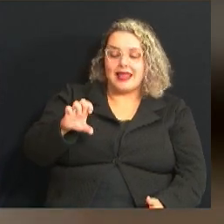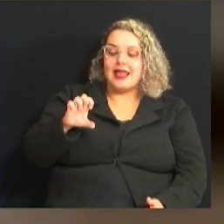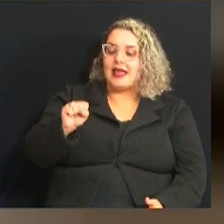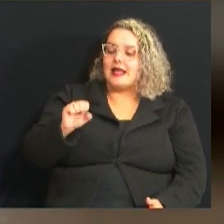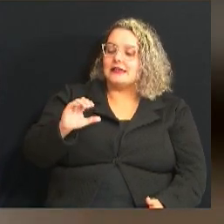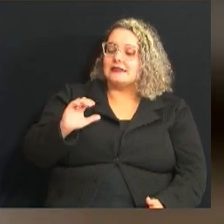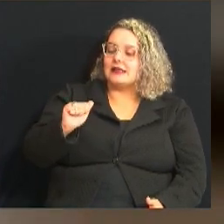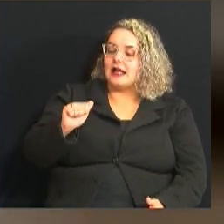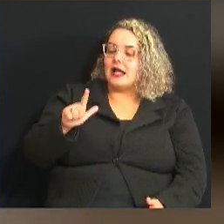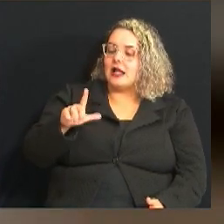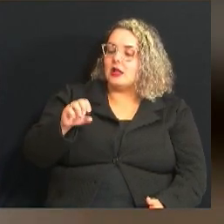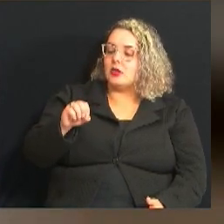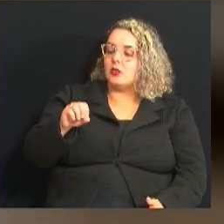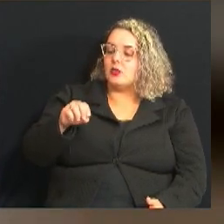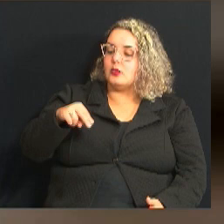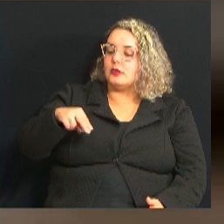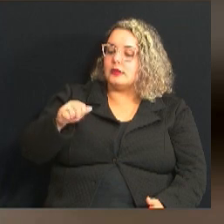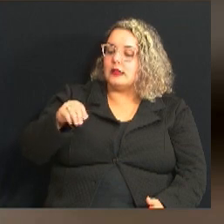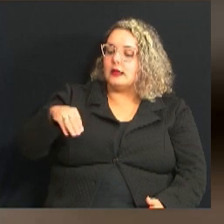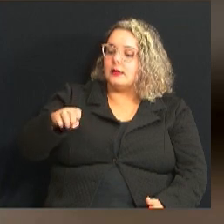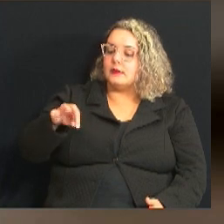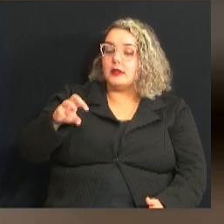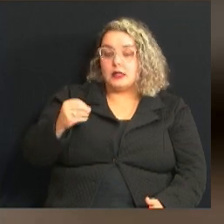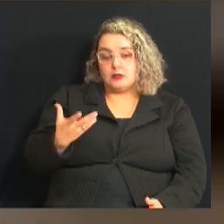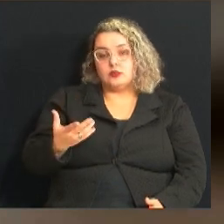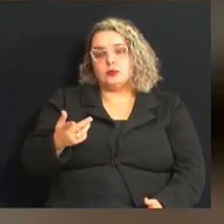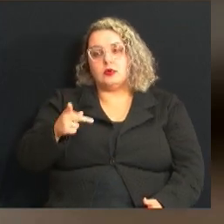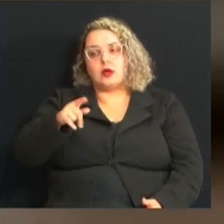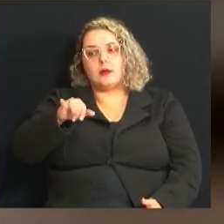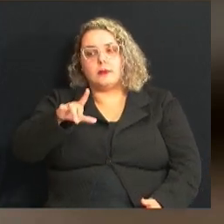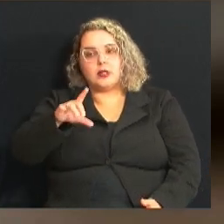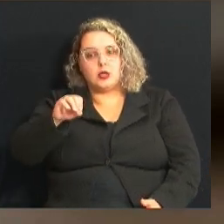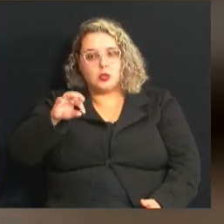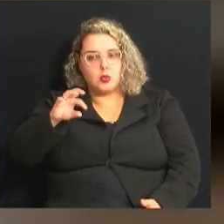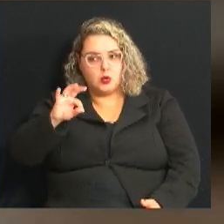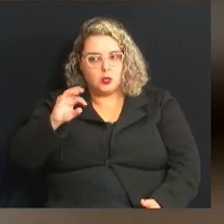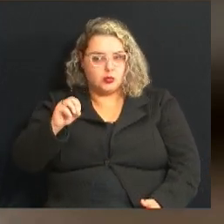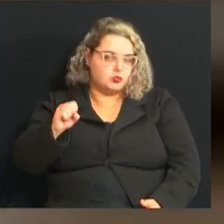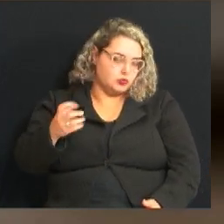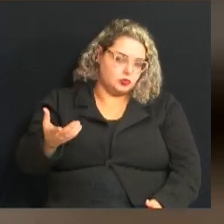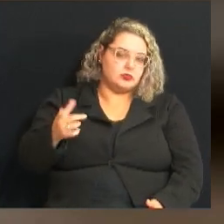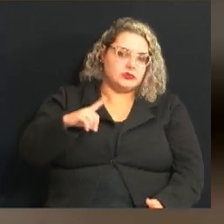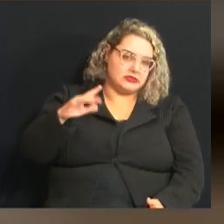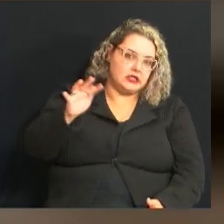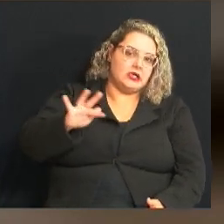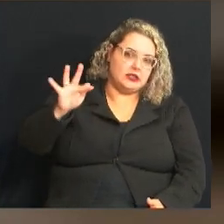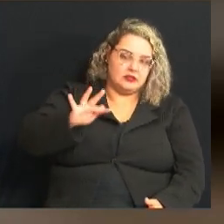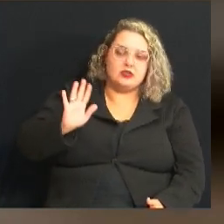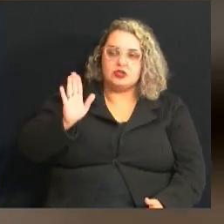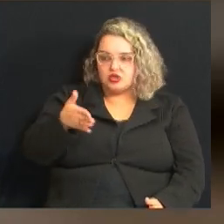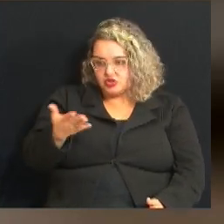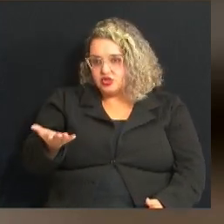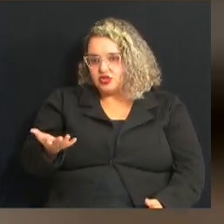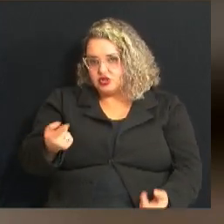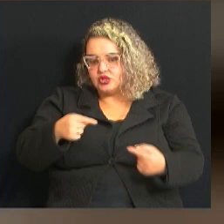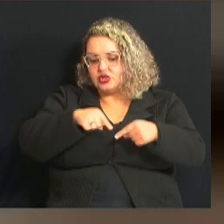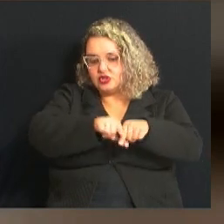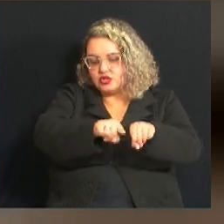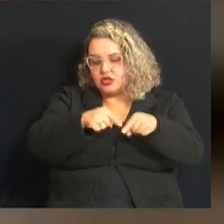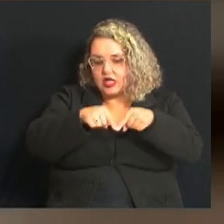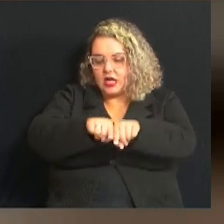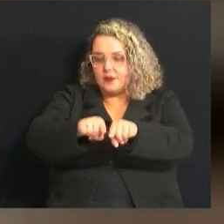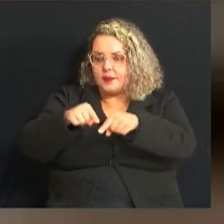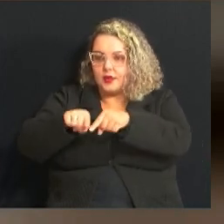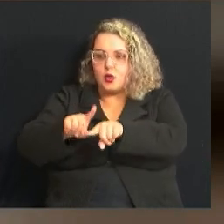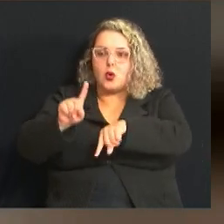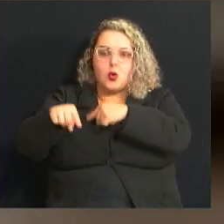plantas pilotos semi-industriais que existem nas universidades e já em parceria com